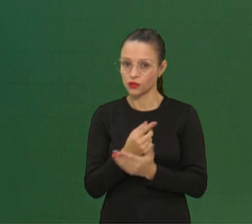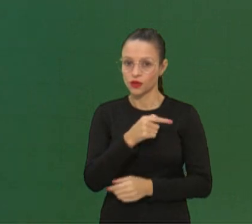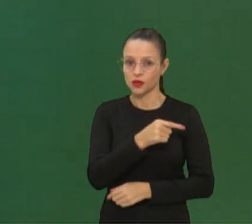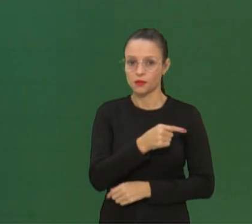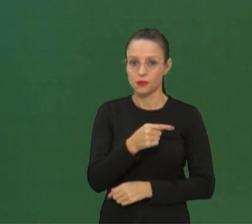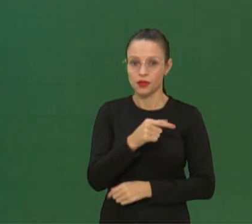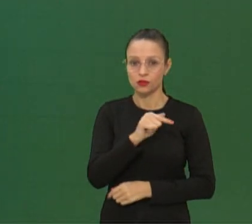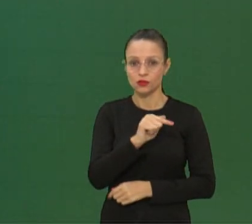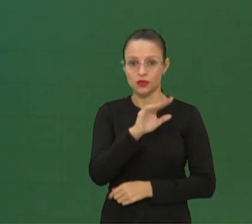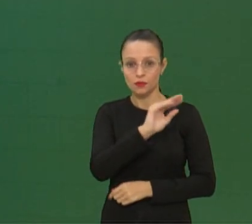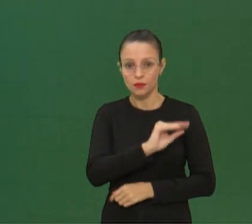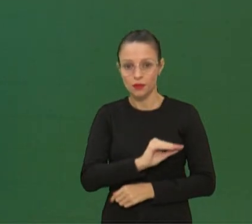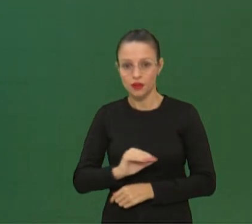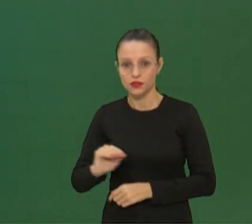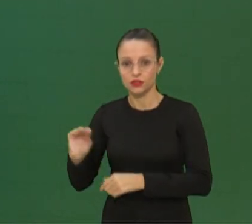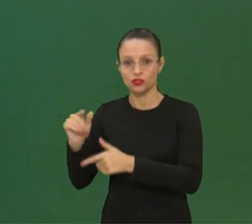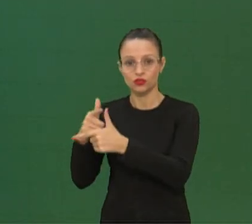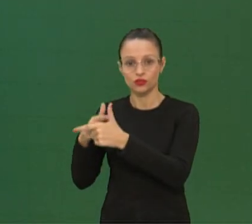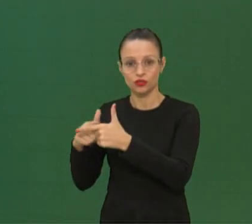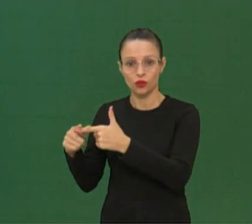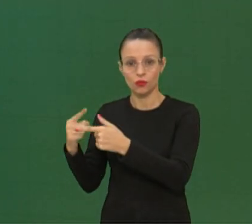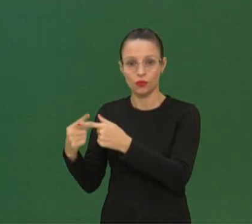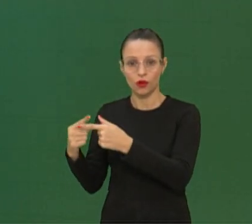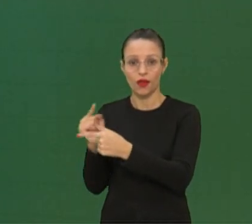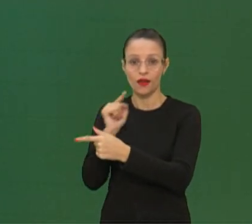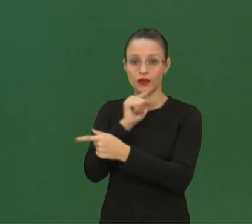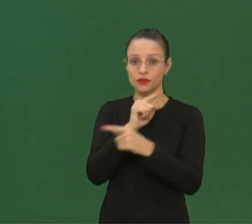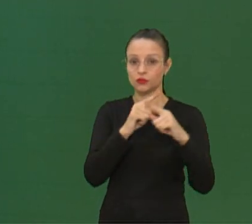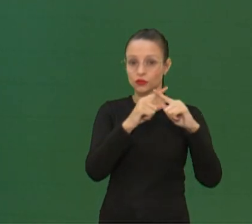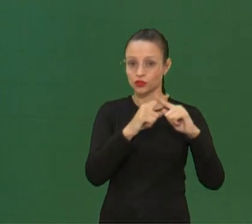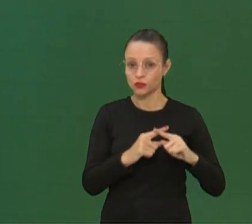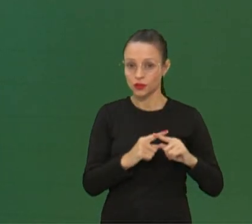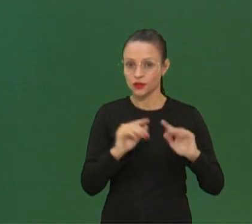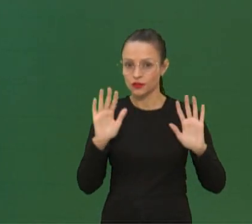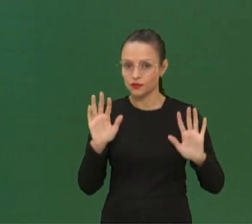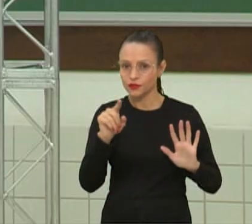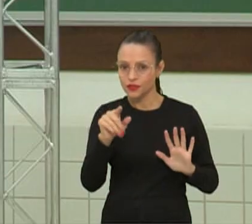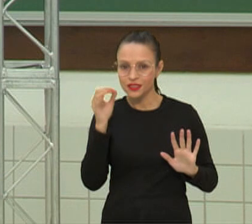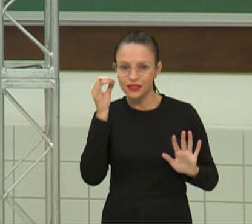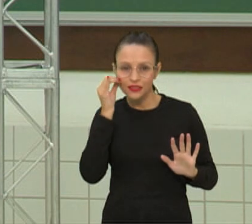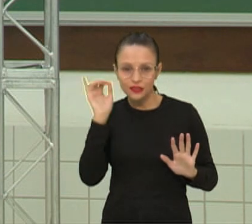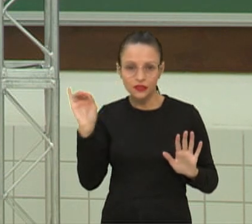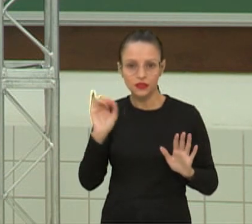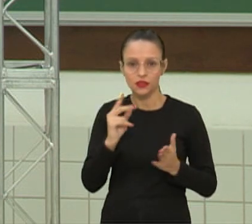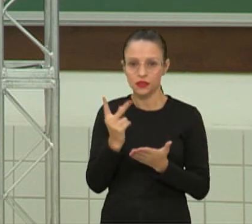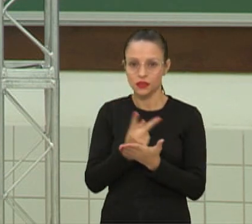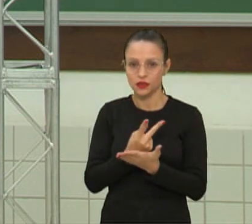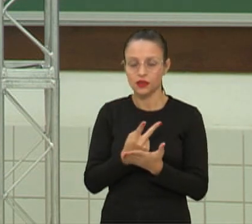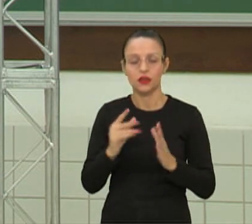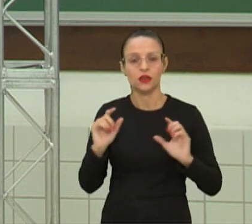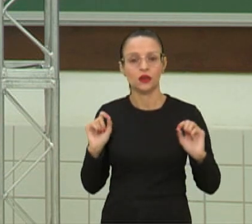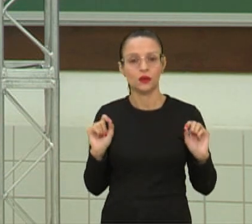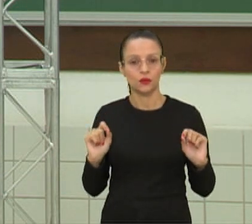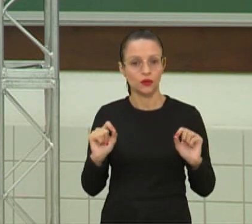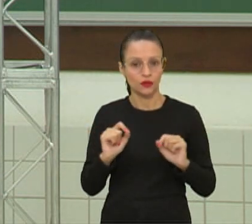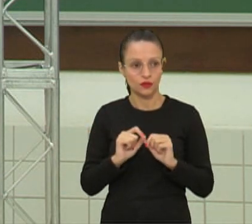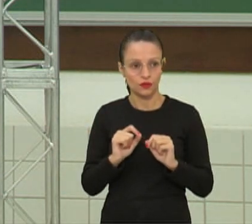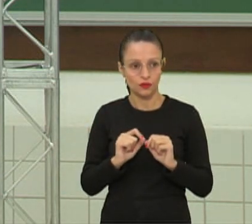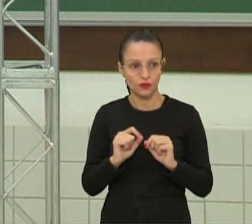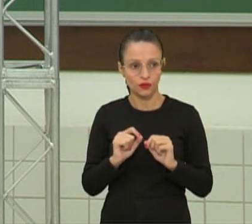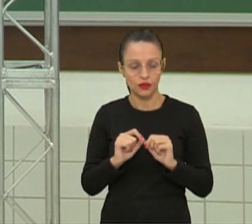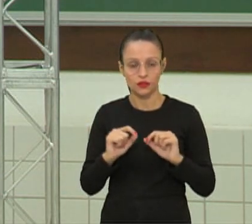passaria dividindo, porque ele está multiplicando o x. Então, para você não errar, nós vamos fazer o seguinte. Nós vamos pegar